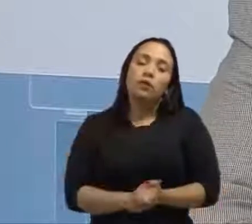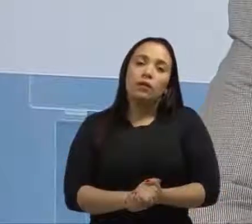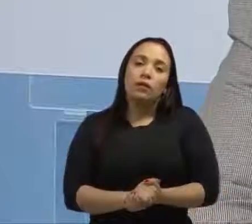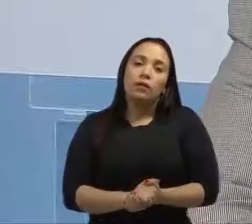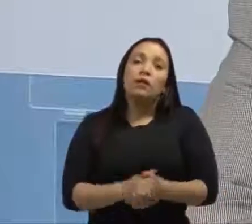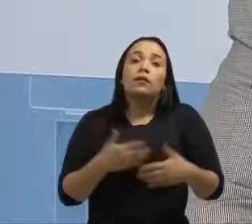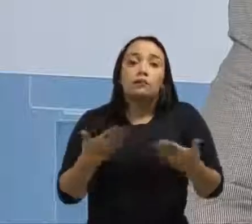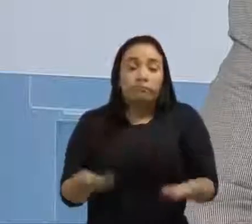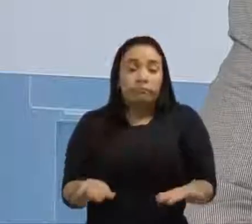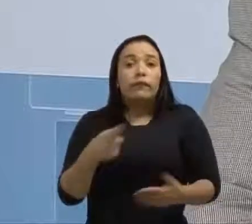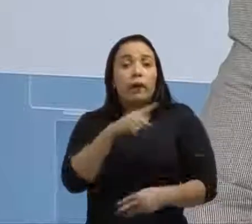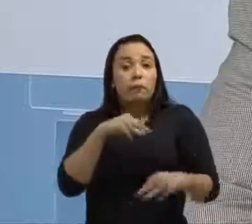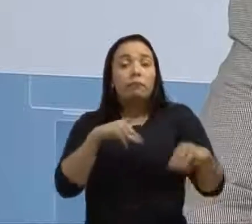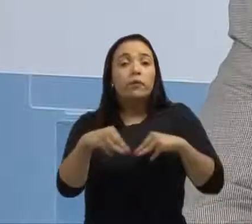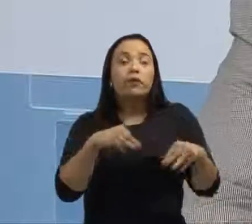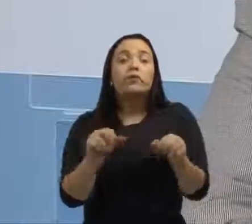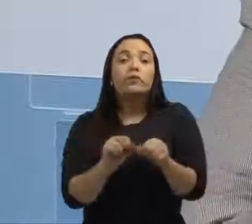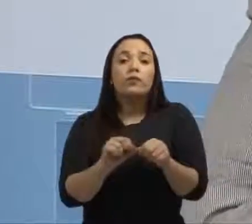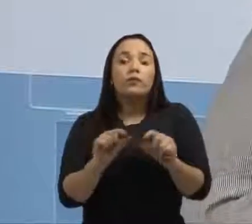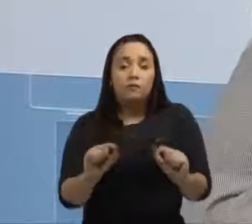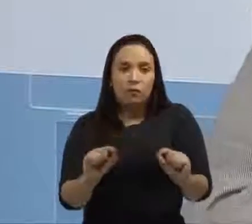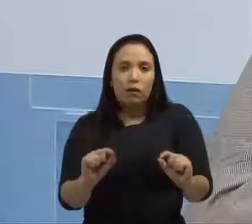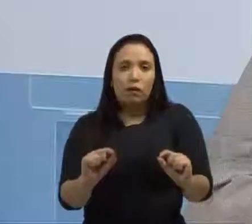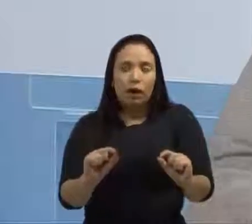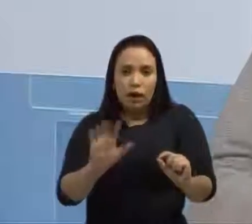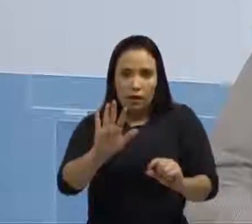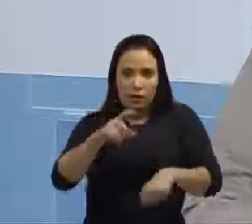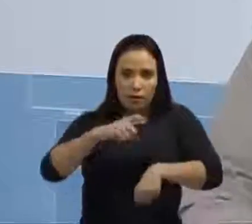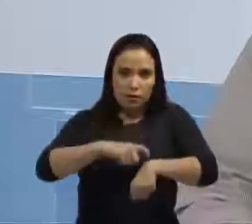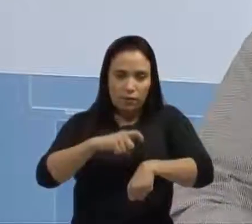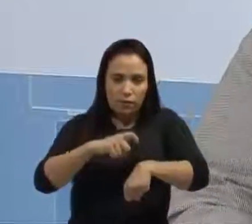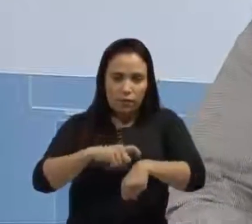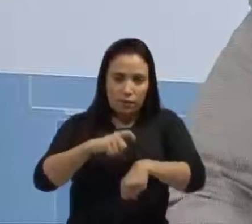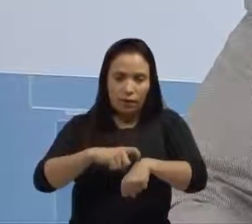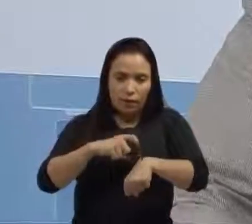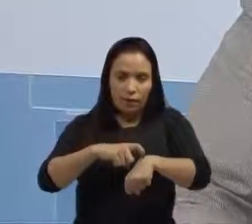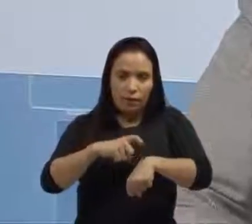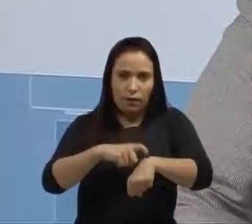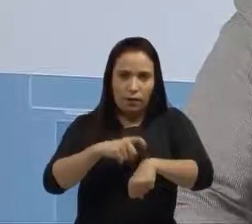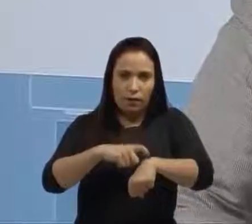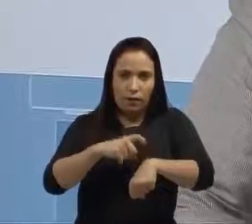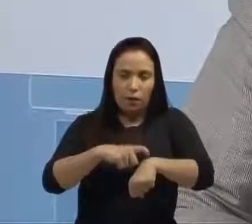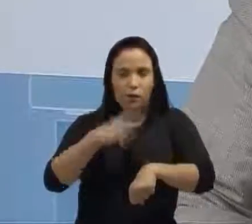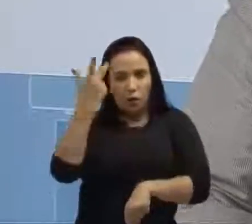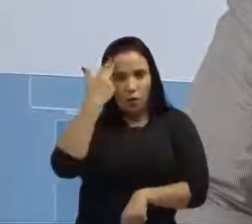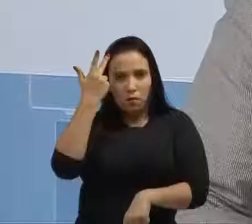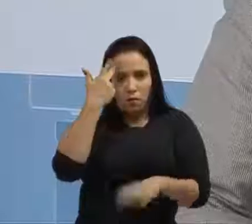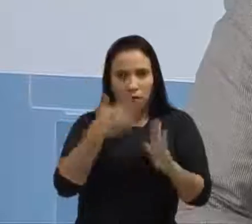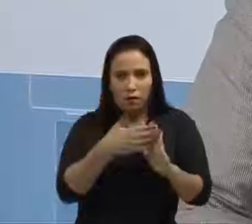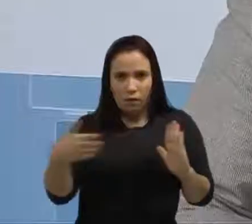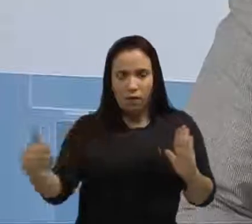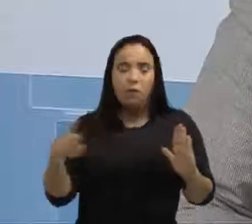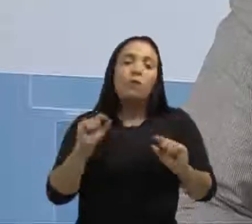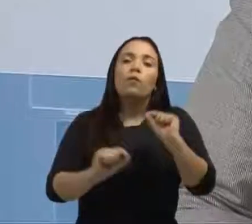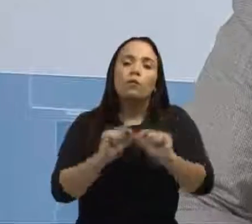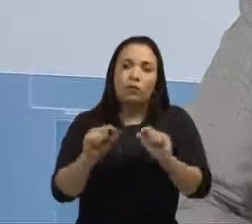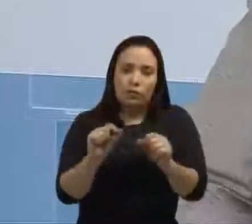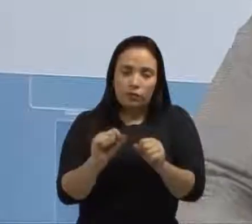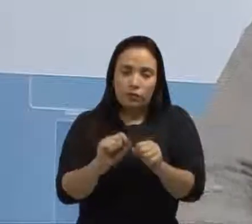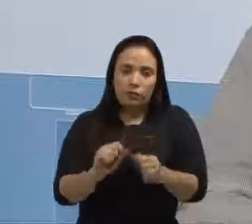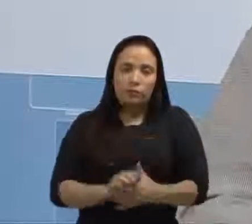presidente. E foi que o ministro fez? Num tempo normal, o que era que poderia ser feito?